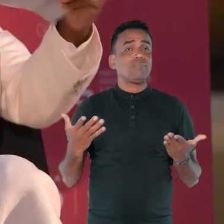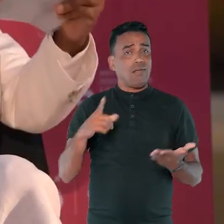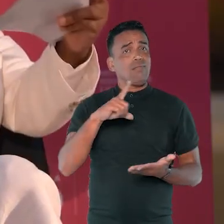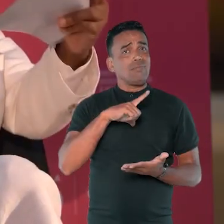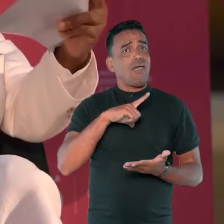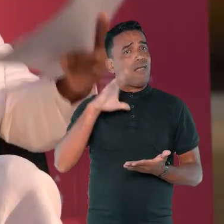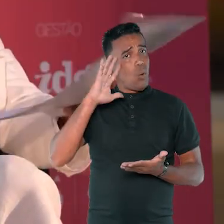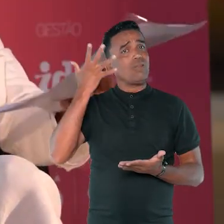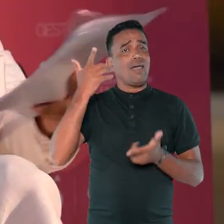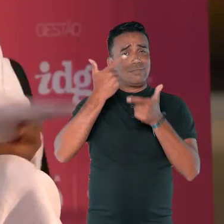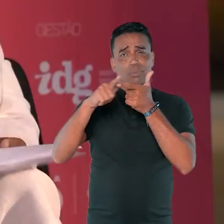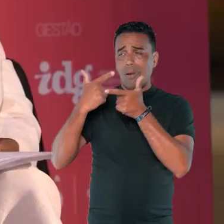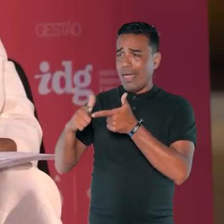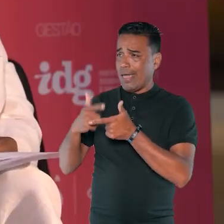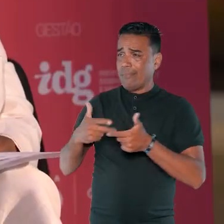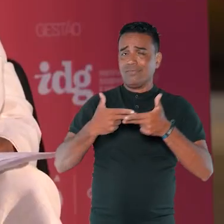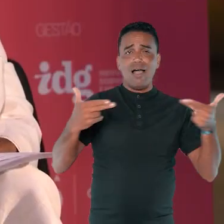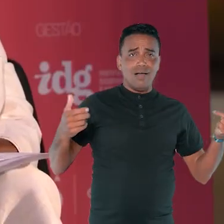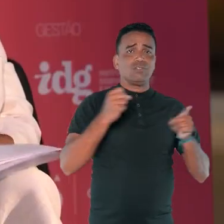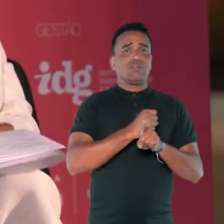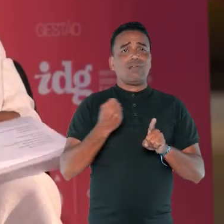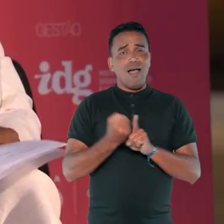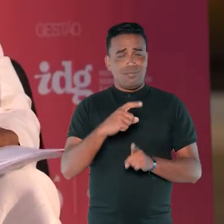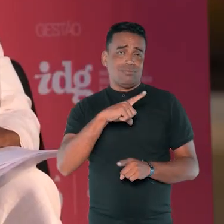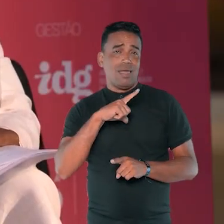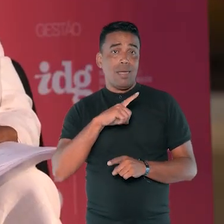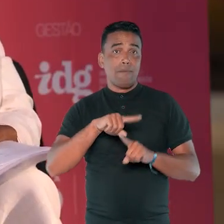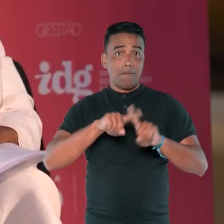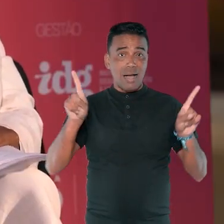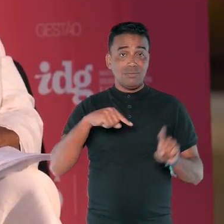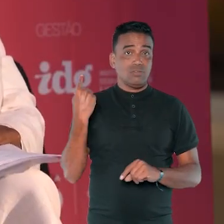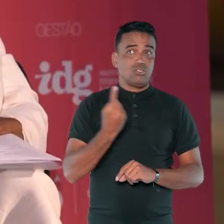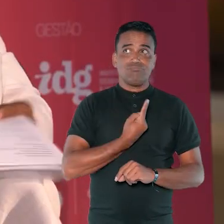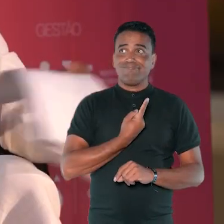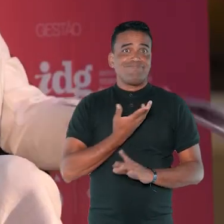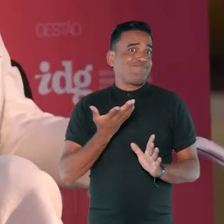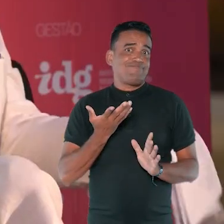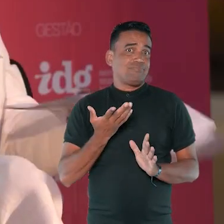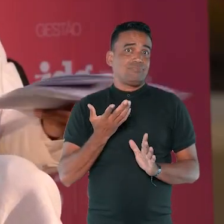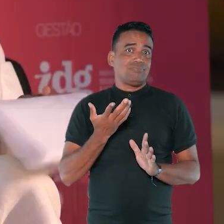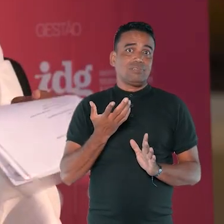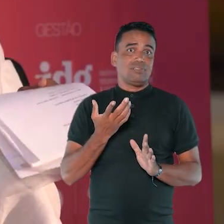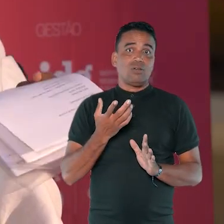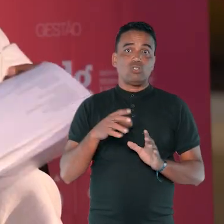existe, esses problemas estão todos aqui, mas nós não somos um só lado,